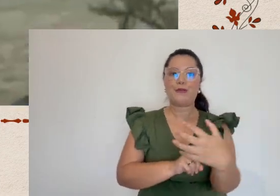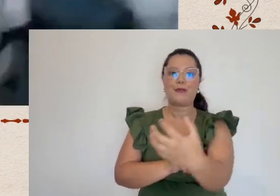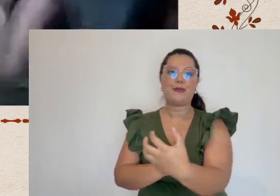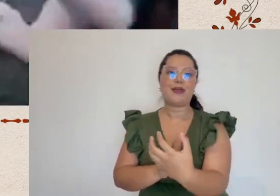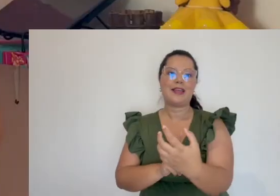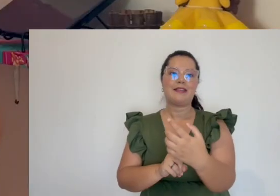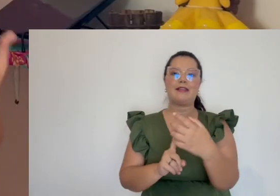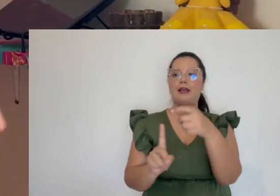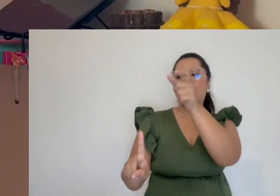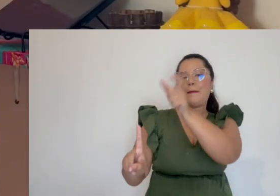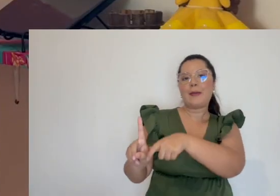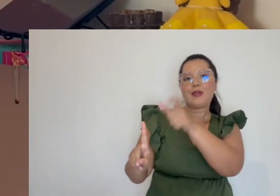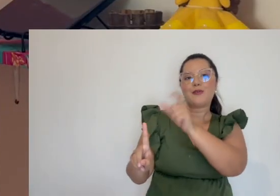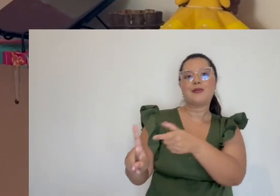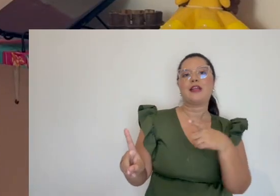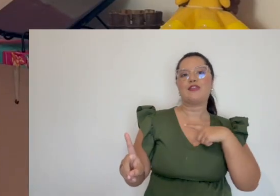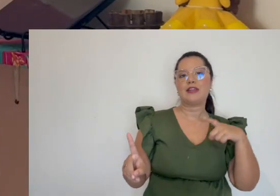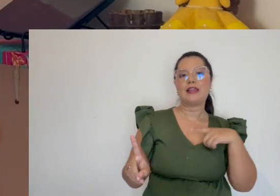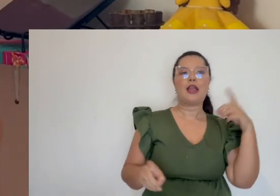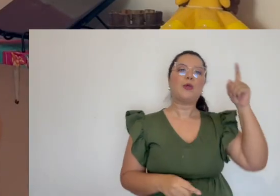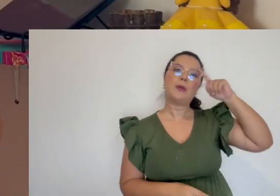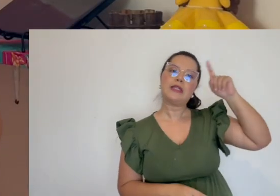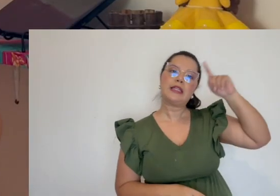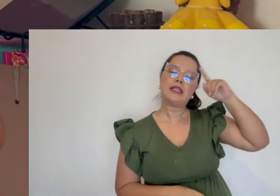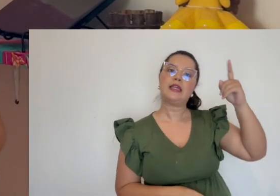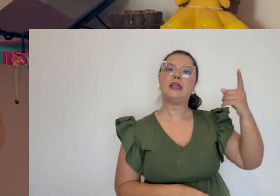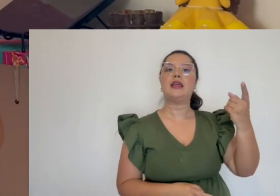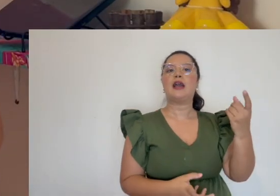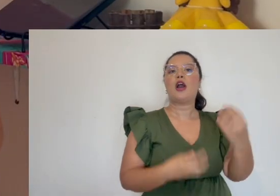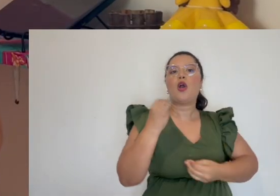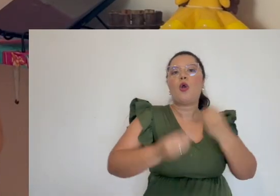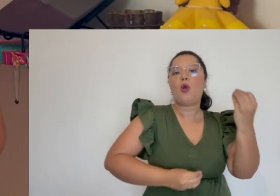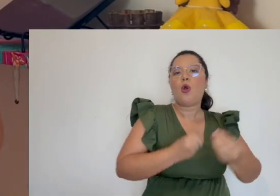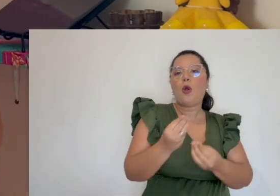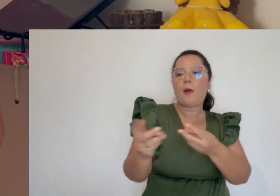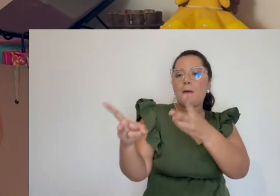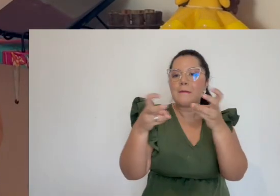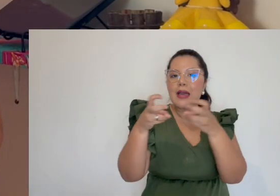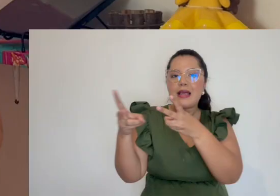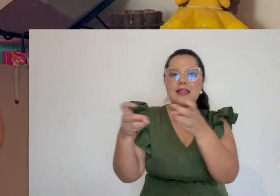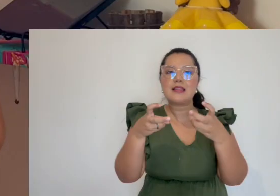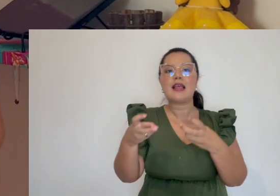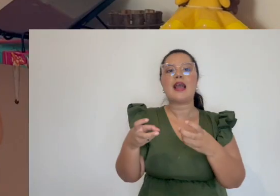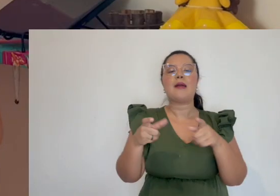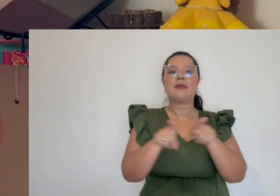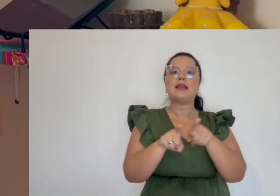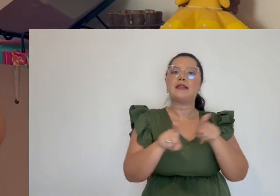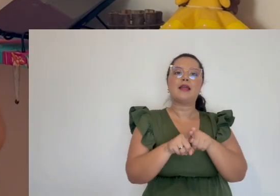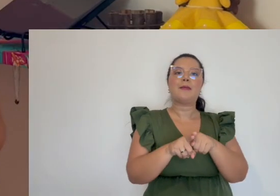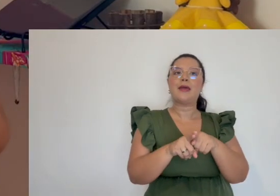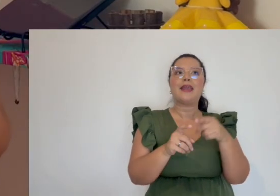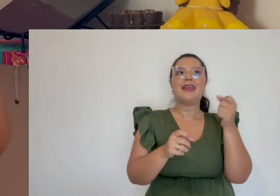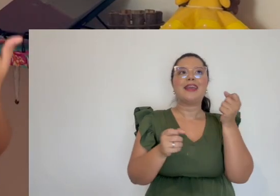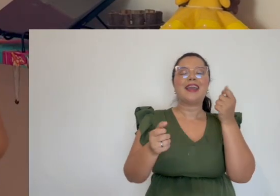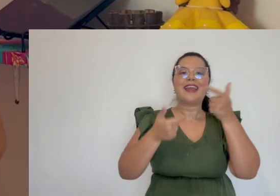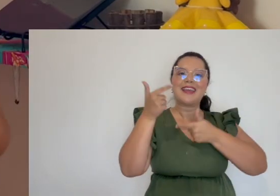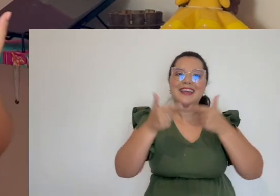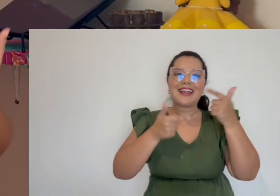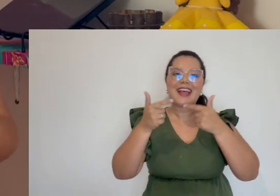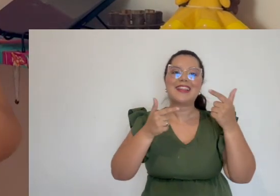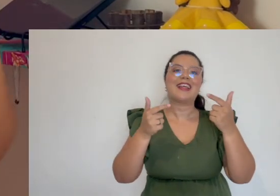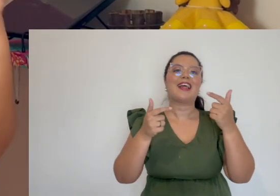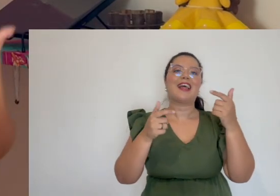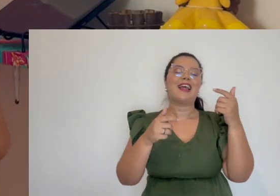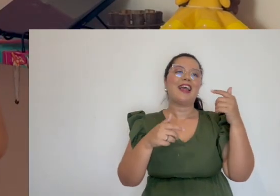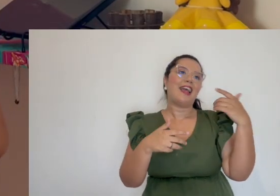protagonistas passam. Então, é com o dia a dia deles, é a forma como eles acabam se vendo, e tudo isso de uma forma muito cômica,